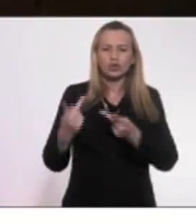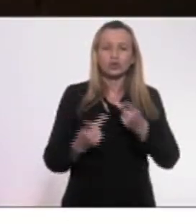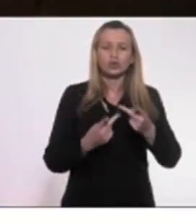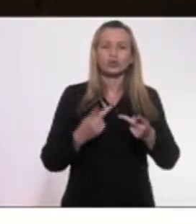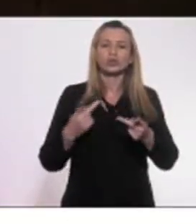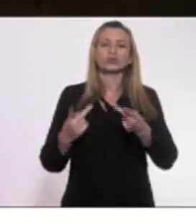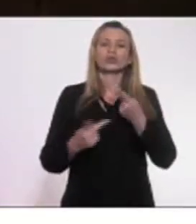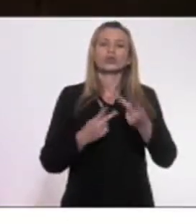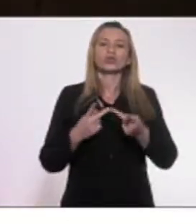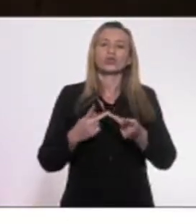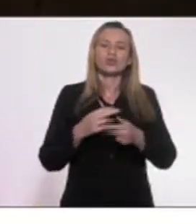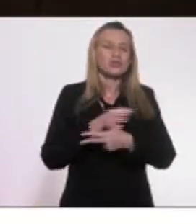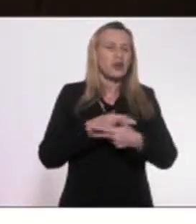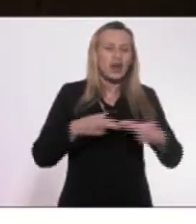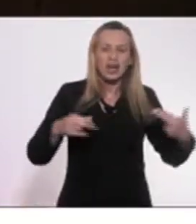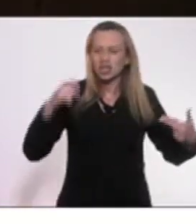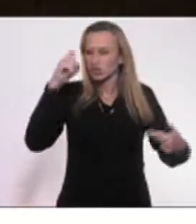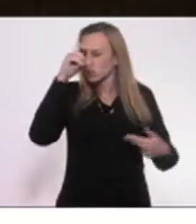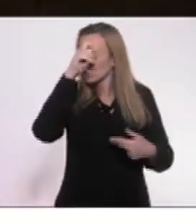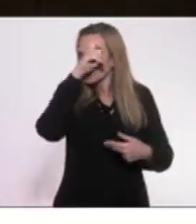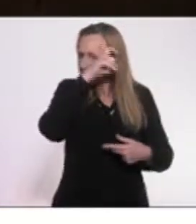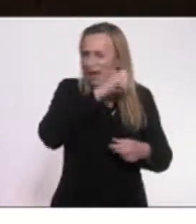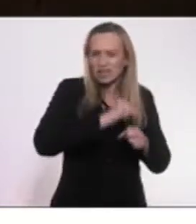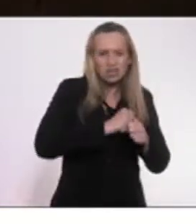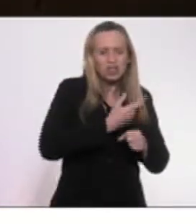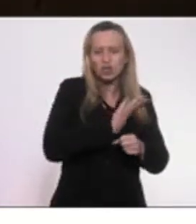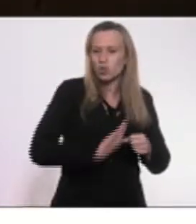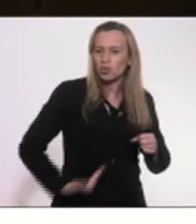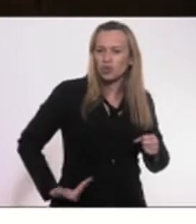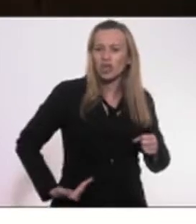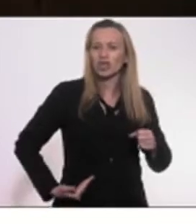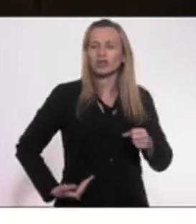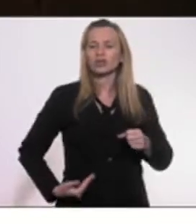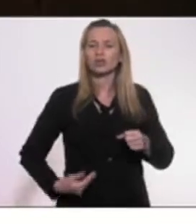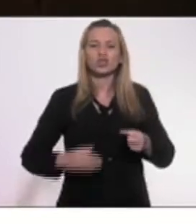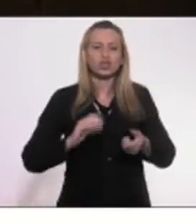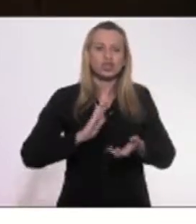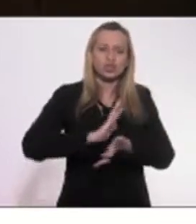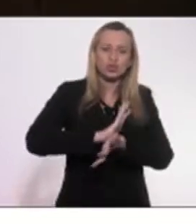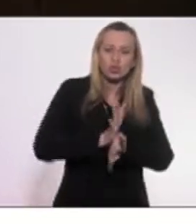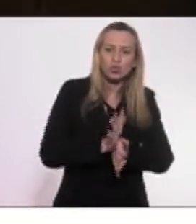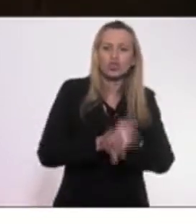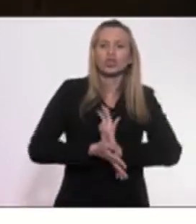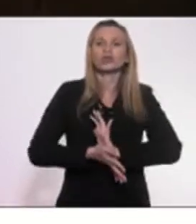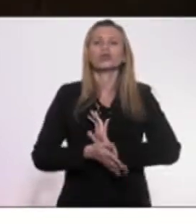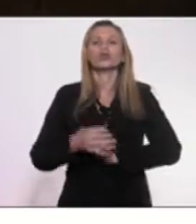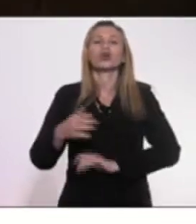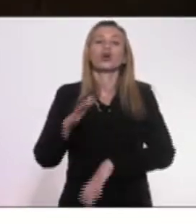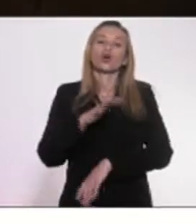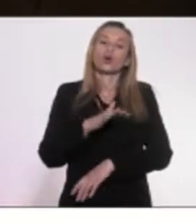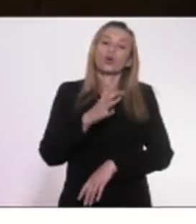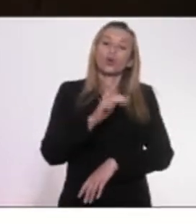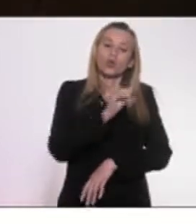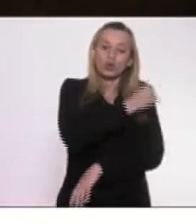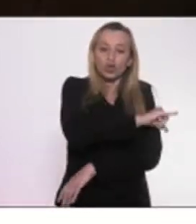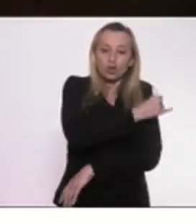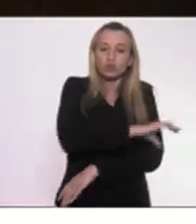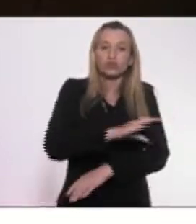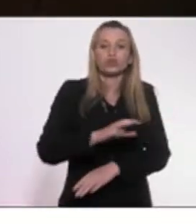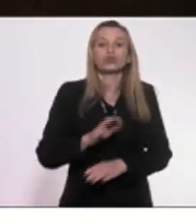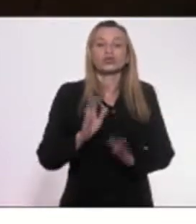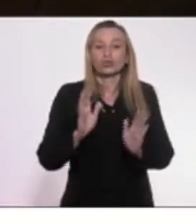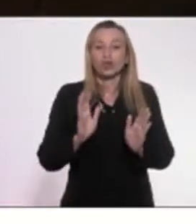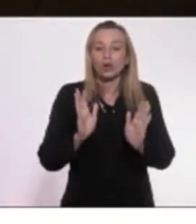governos corruptos, incompetentes, que destruíram o Rio de Janeiro, nós hoje estamos recuperando